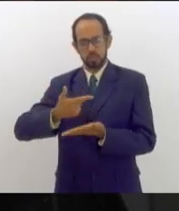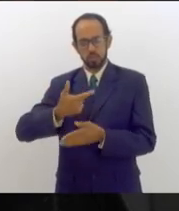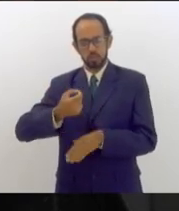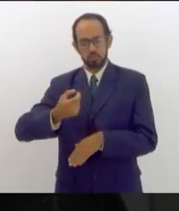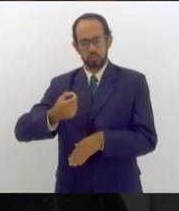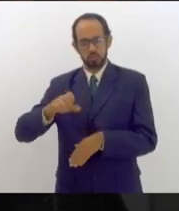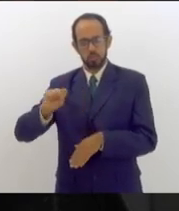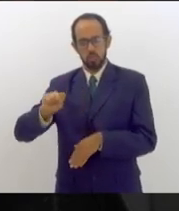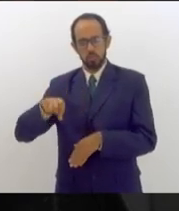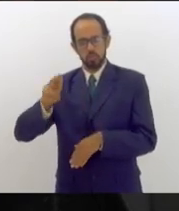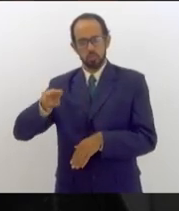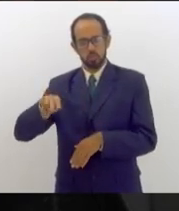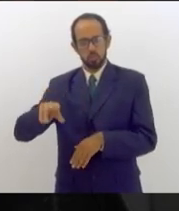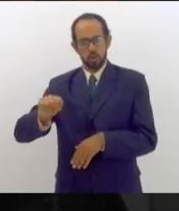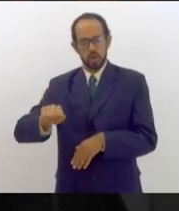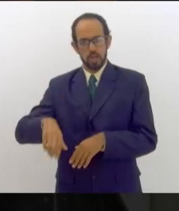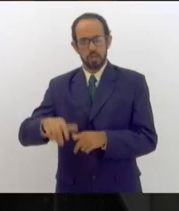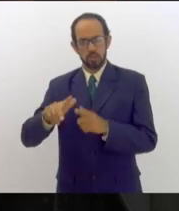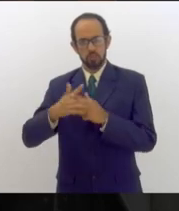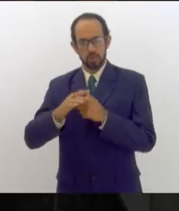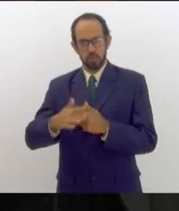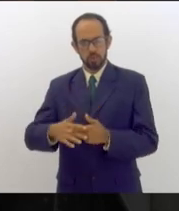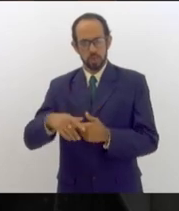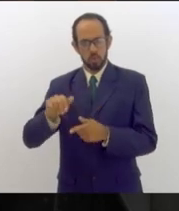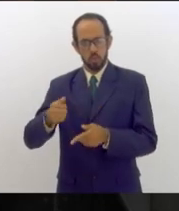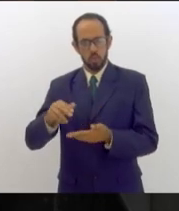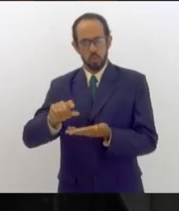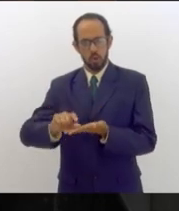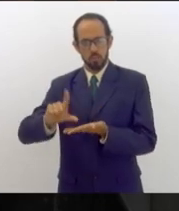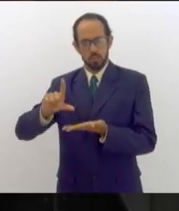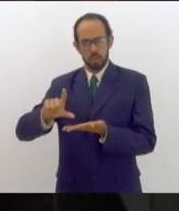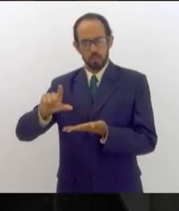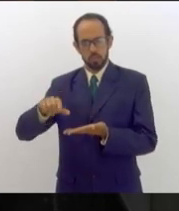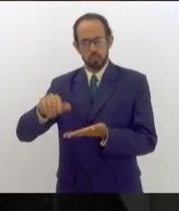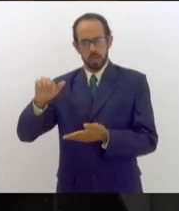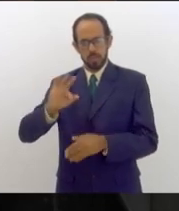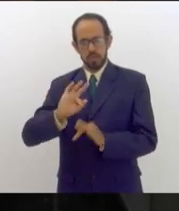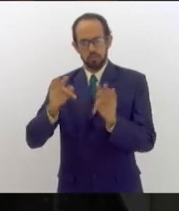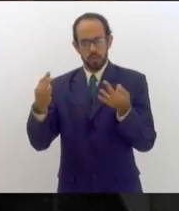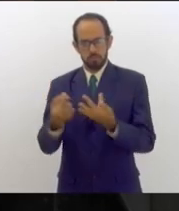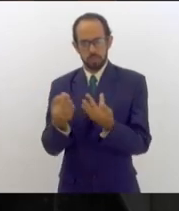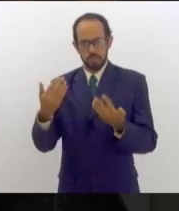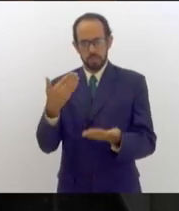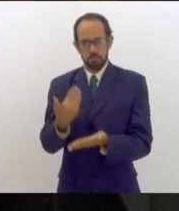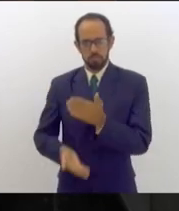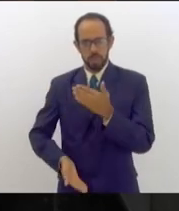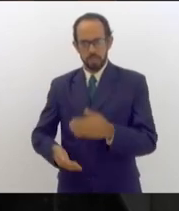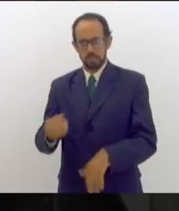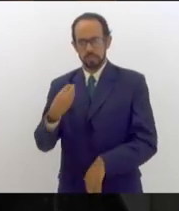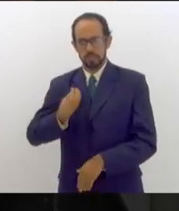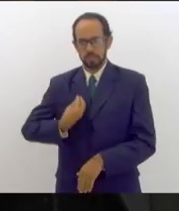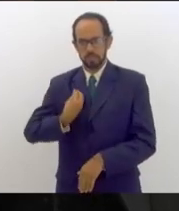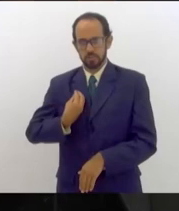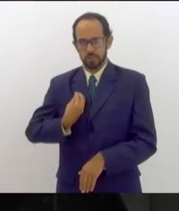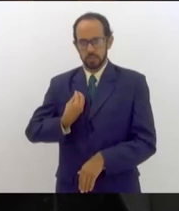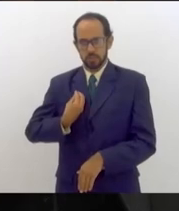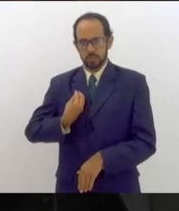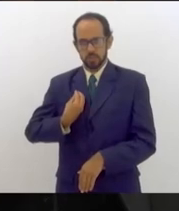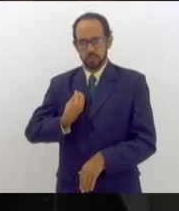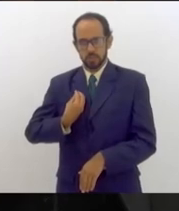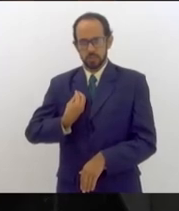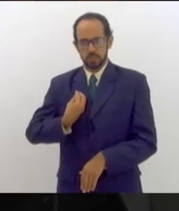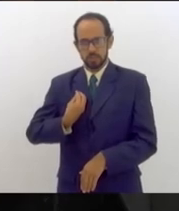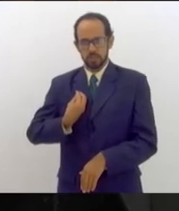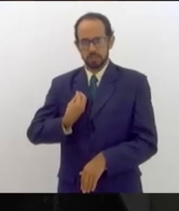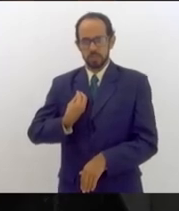correção nunca houve nenhum aumento para esse policial e para essa família que perde essa vida desse homem de família